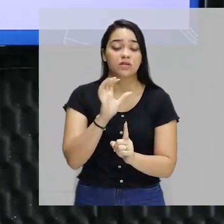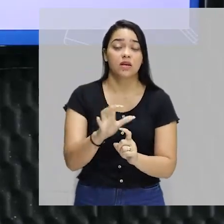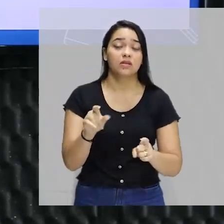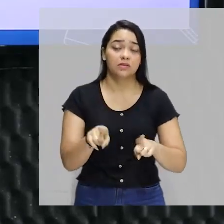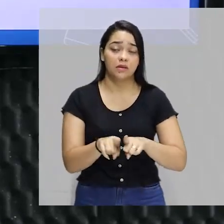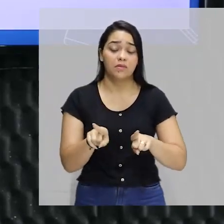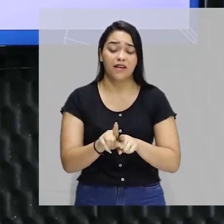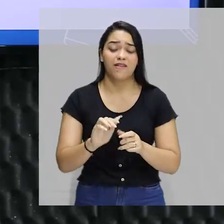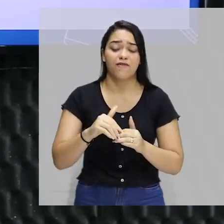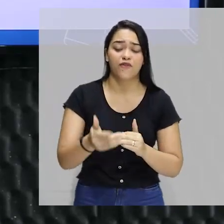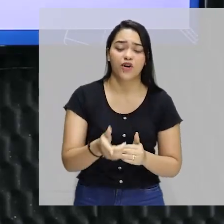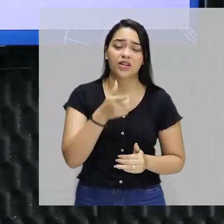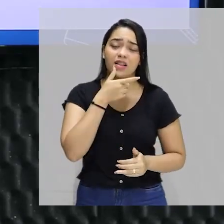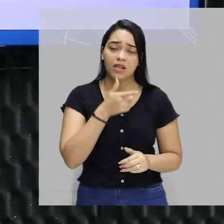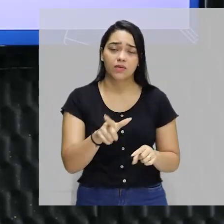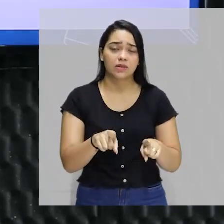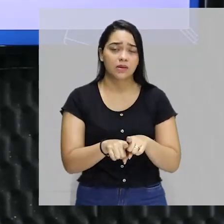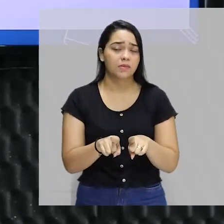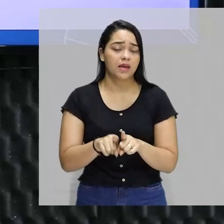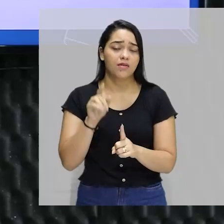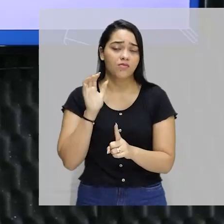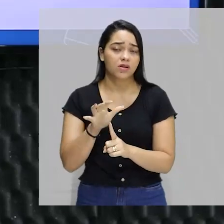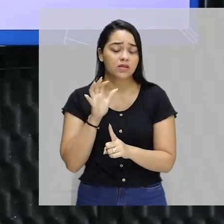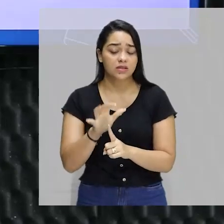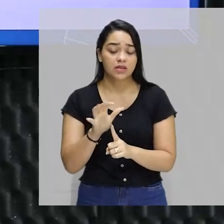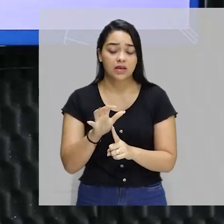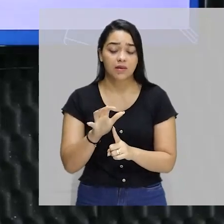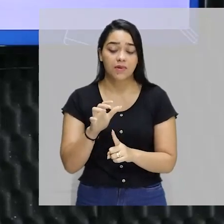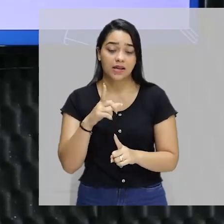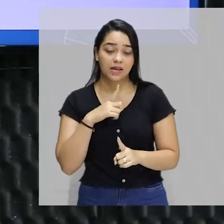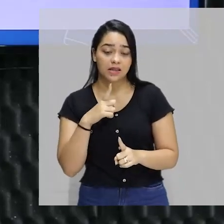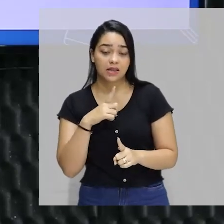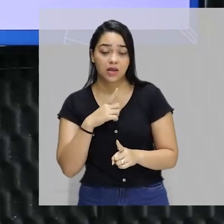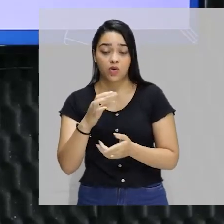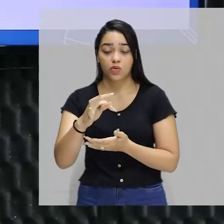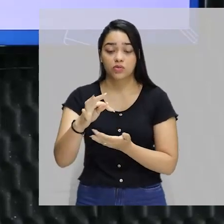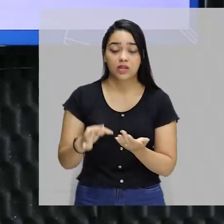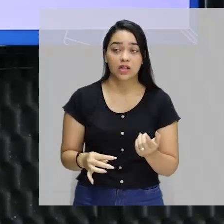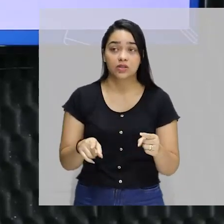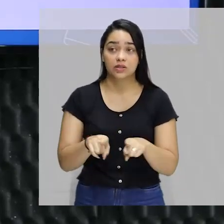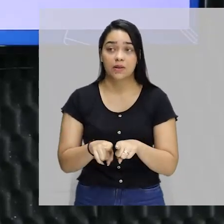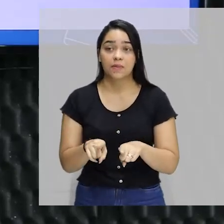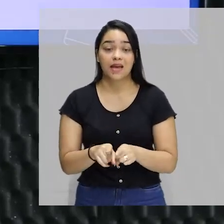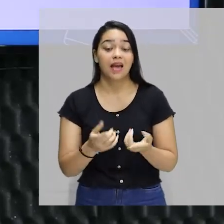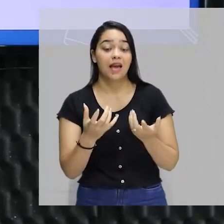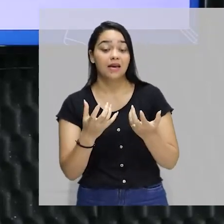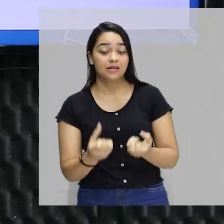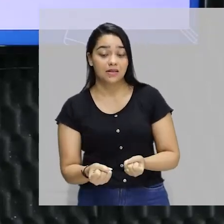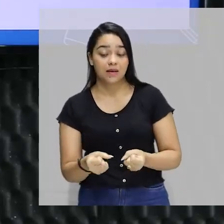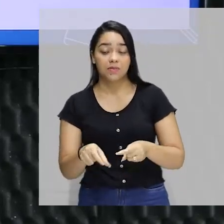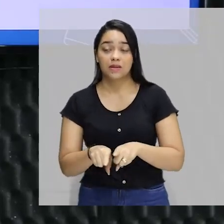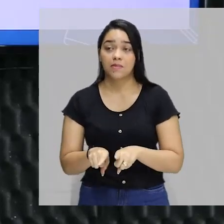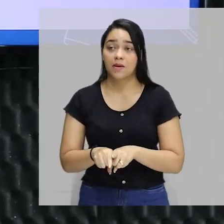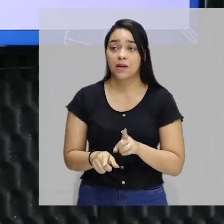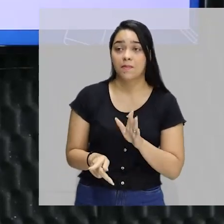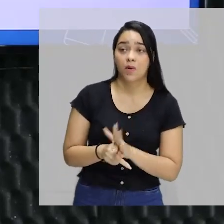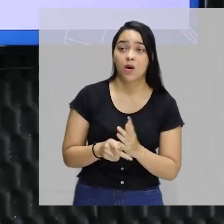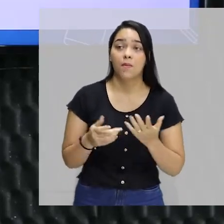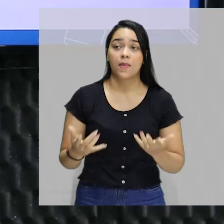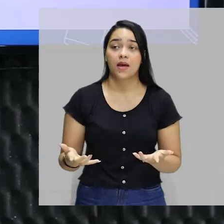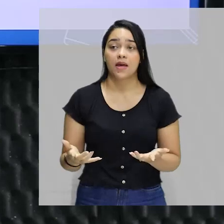Mesmo estando fora da língua, ele influencia tanto para quem passa o texto, como para quem recebe. Vai lidar com a questão